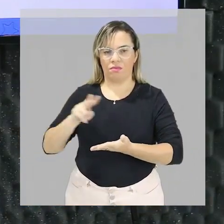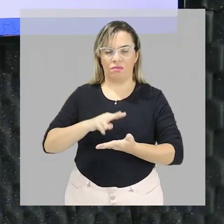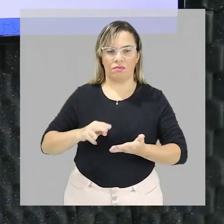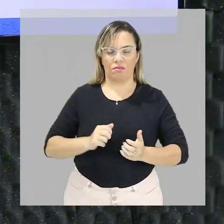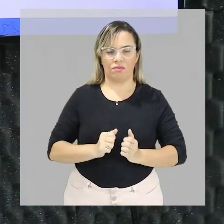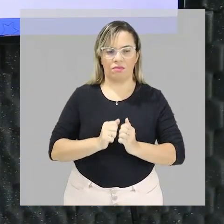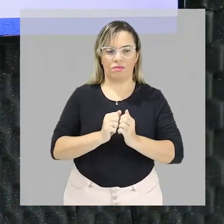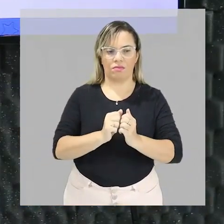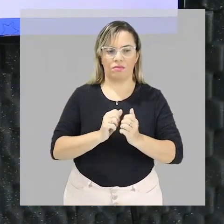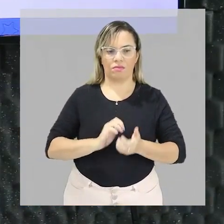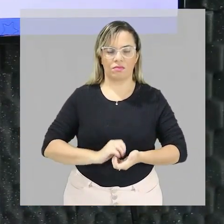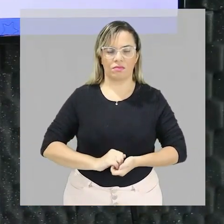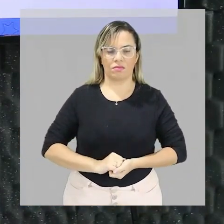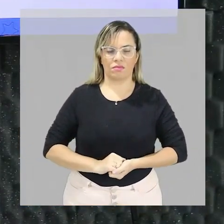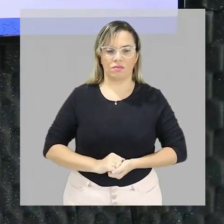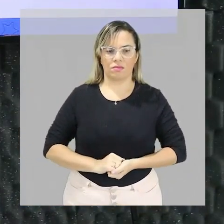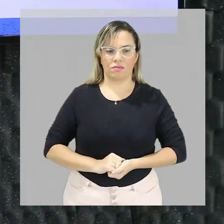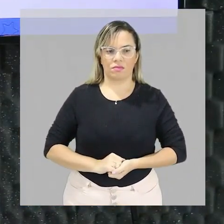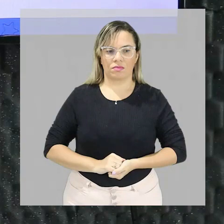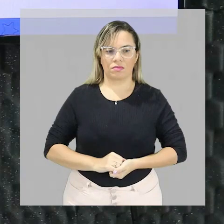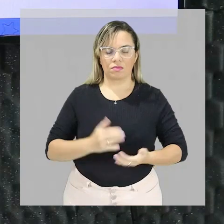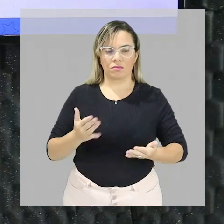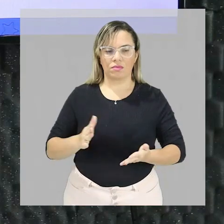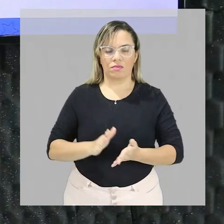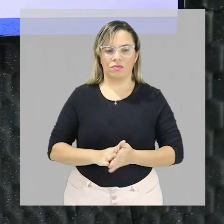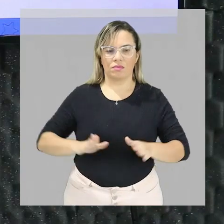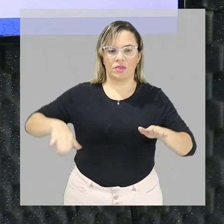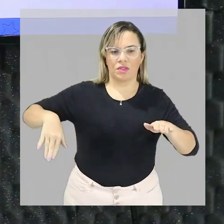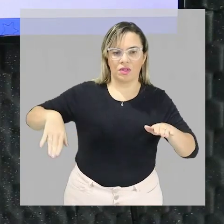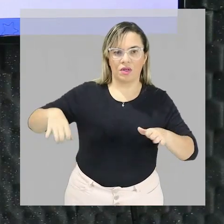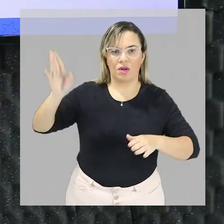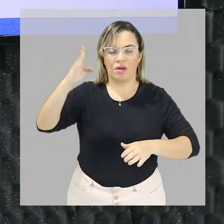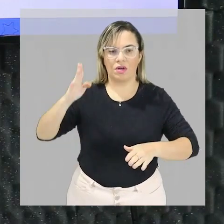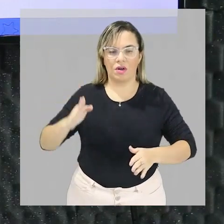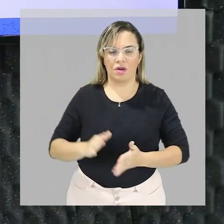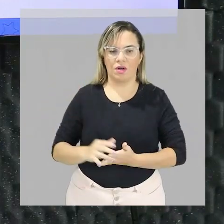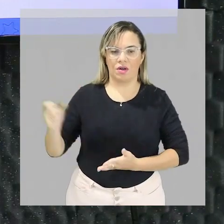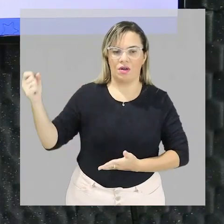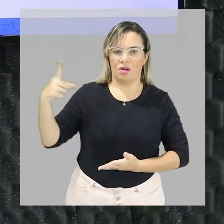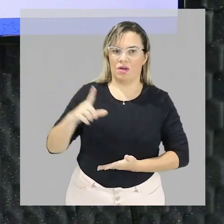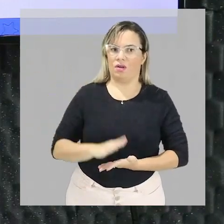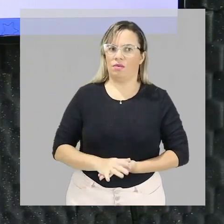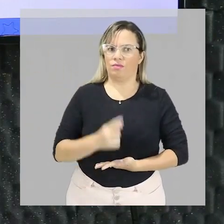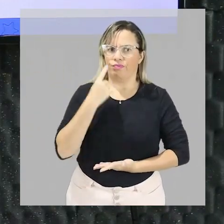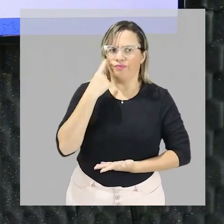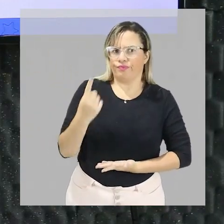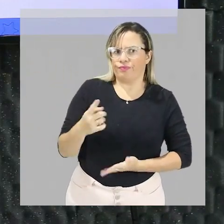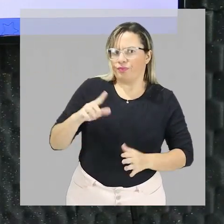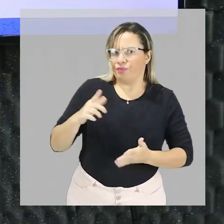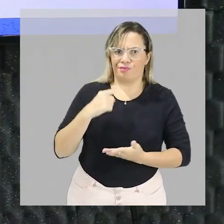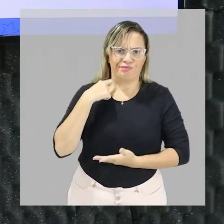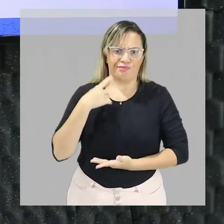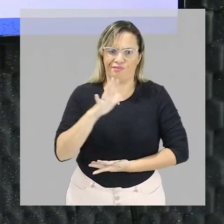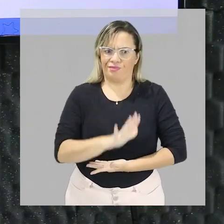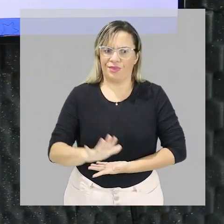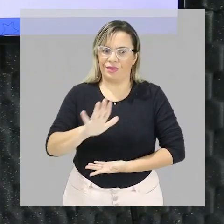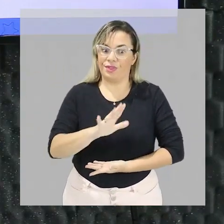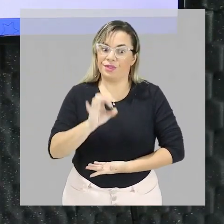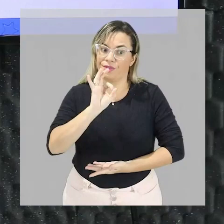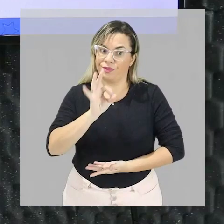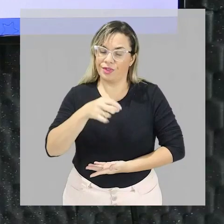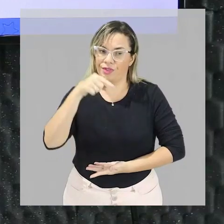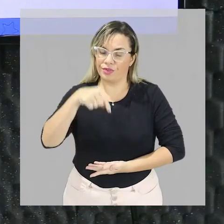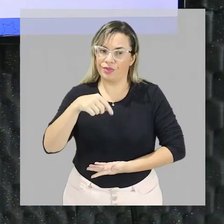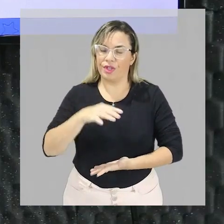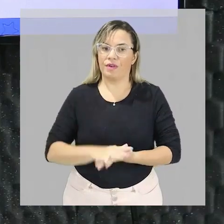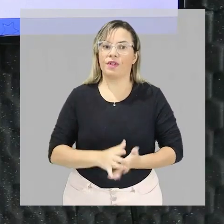ensolaradas. Repare que ele não coloca as praias do Brasil contaminadas, e que de certo estavam.